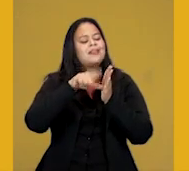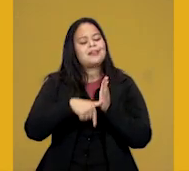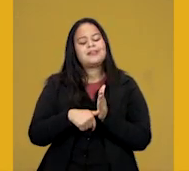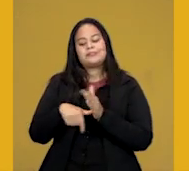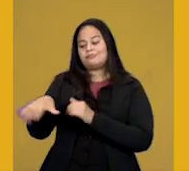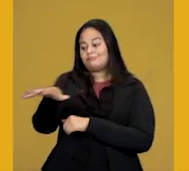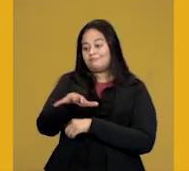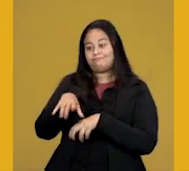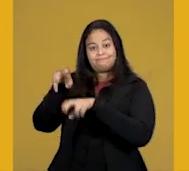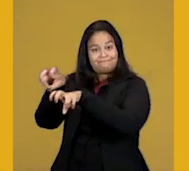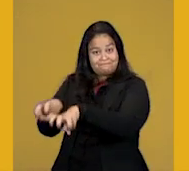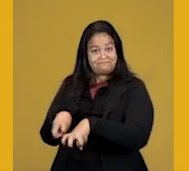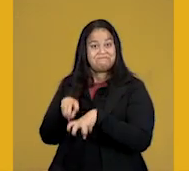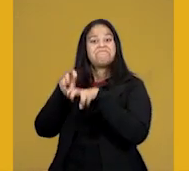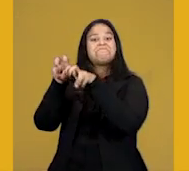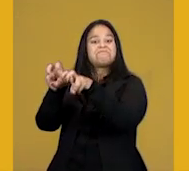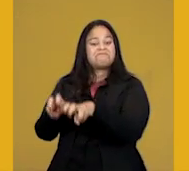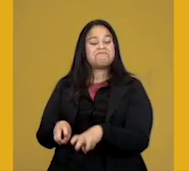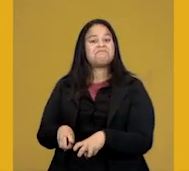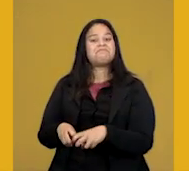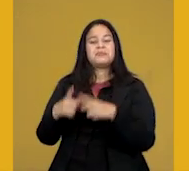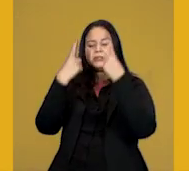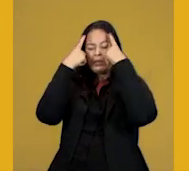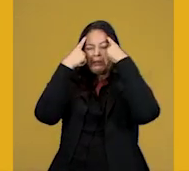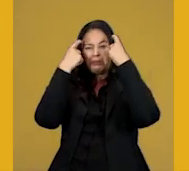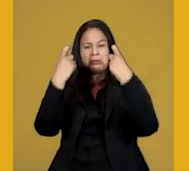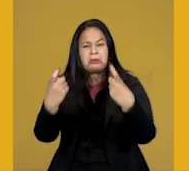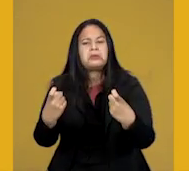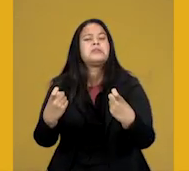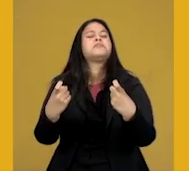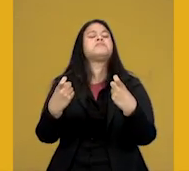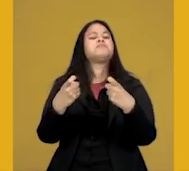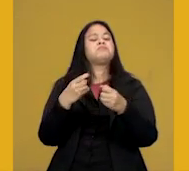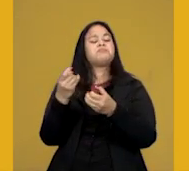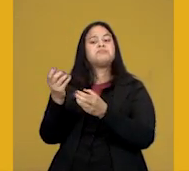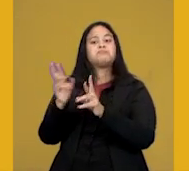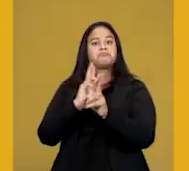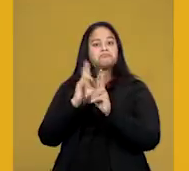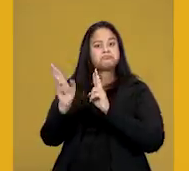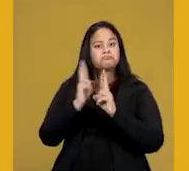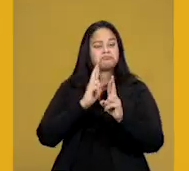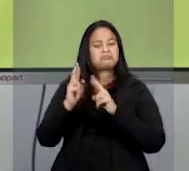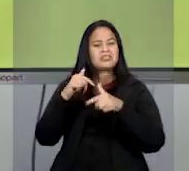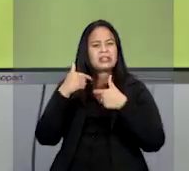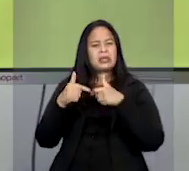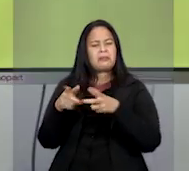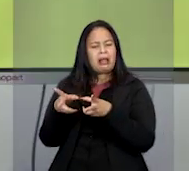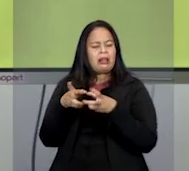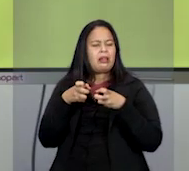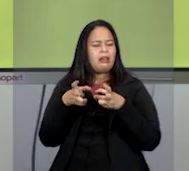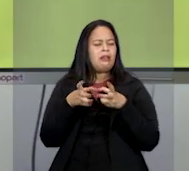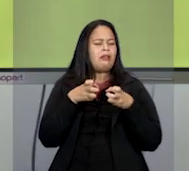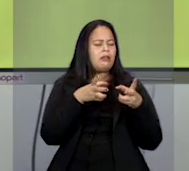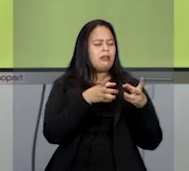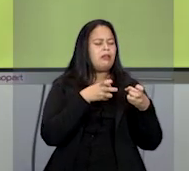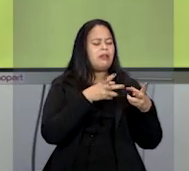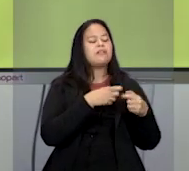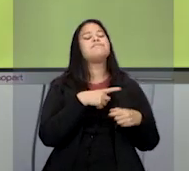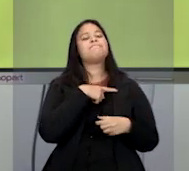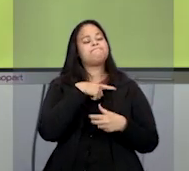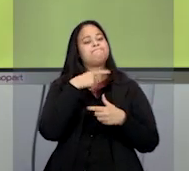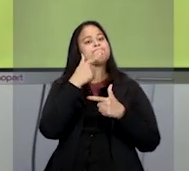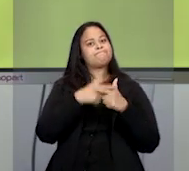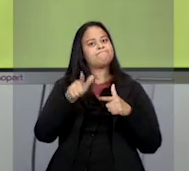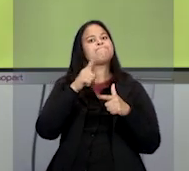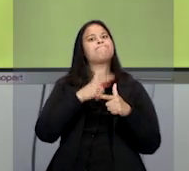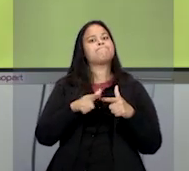a gente ainda vivencia a questão de violência, relações de trabalho de extrema exploração, a gente ainda tem essa problemática que ainda